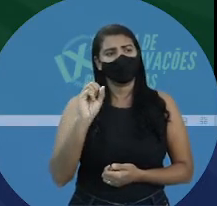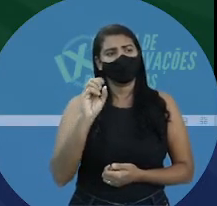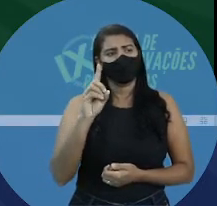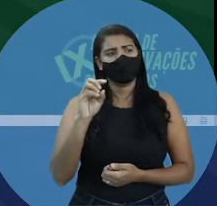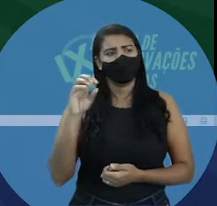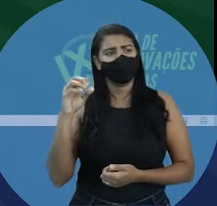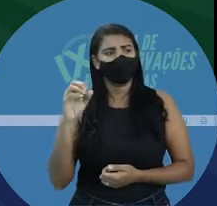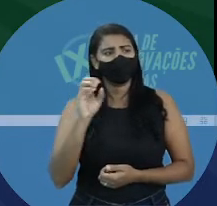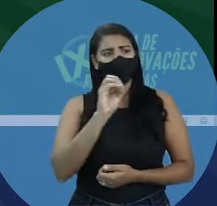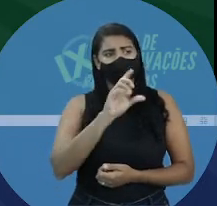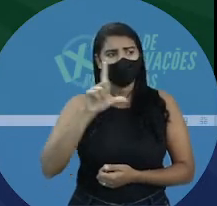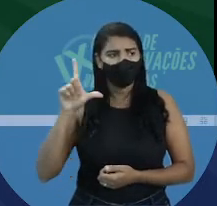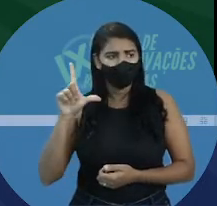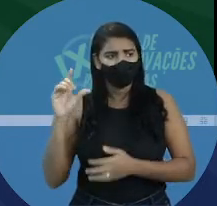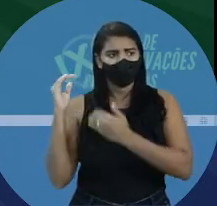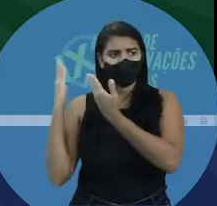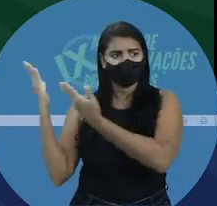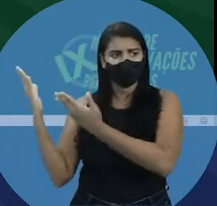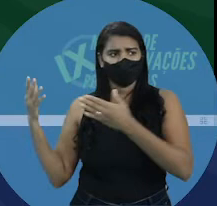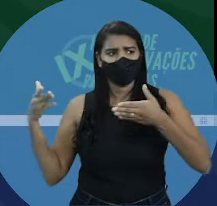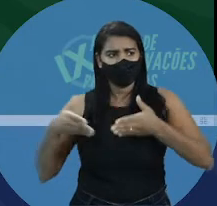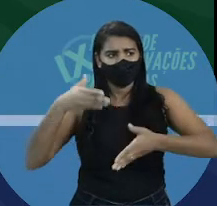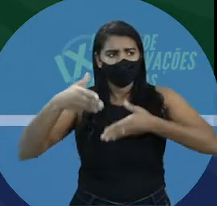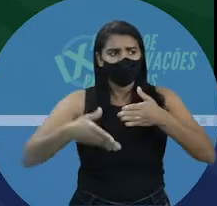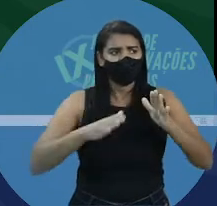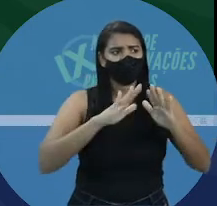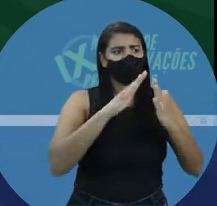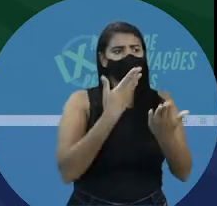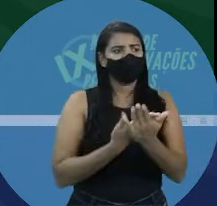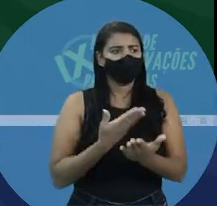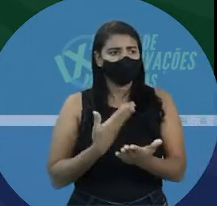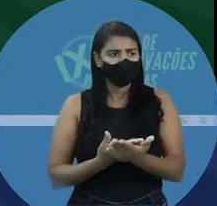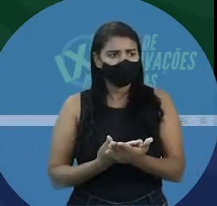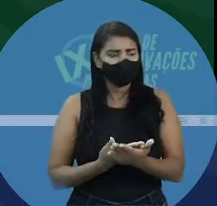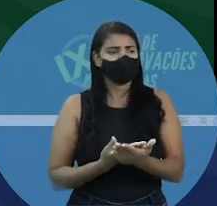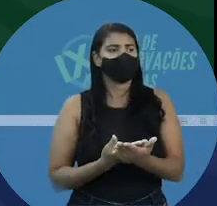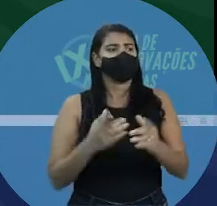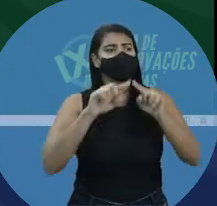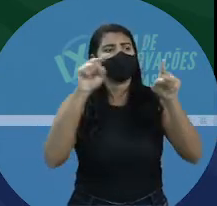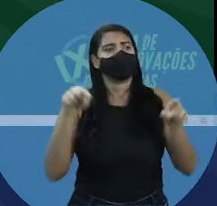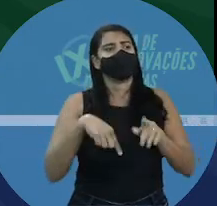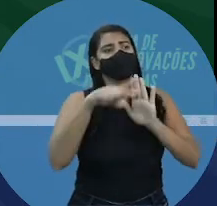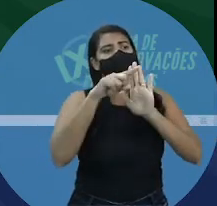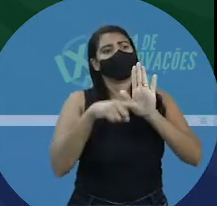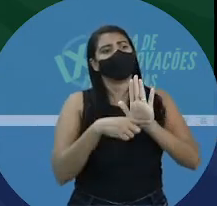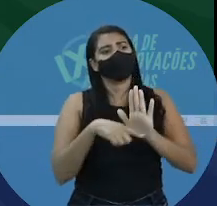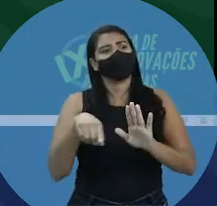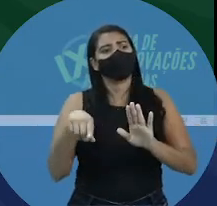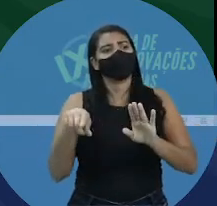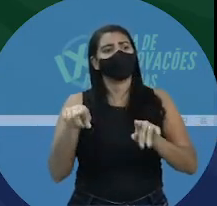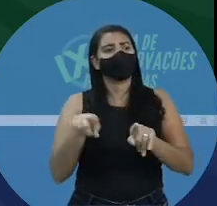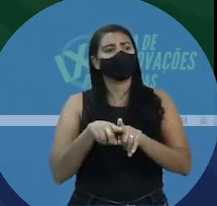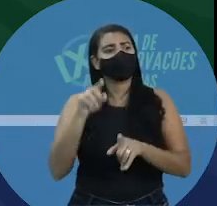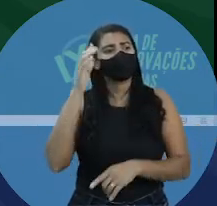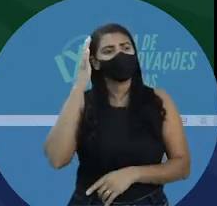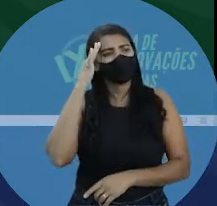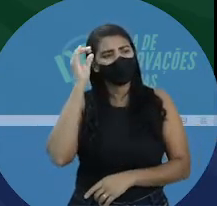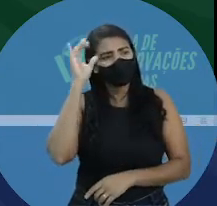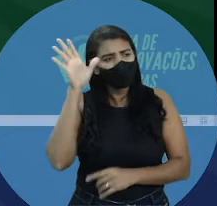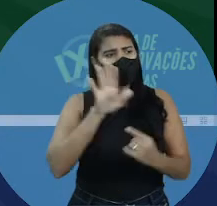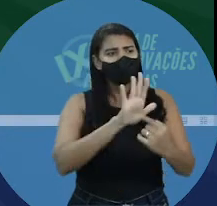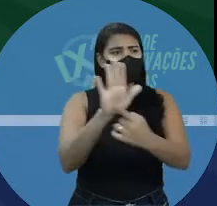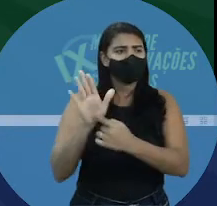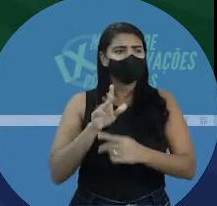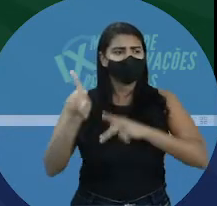Então, o público-alvo foi toda a comunidade escolar, Esse projeto também foi um projeto de conscientizar, tanto